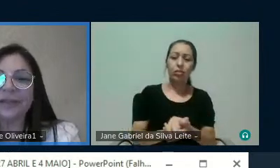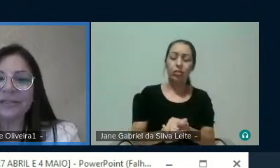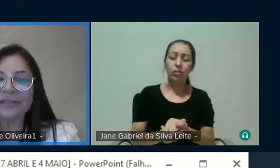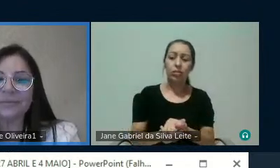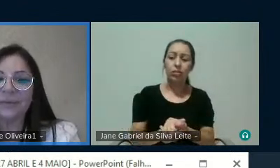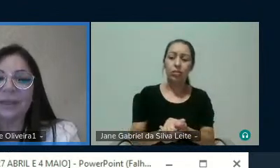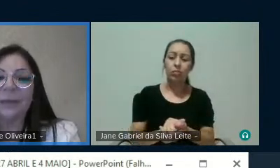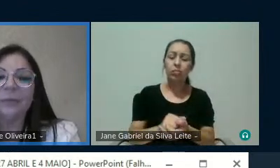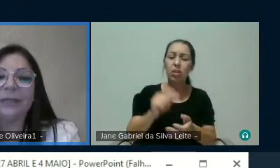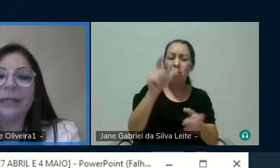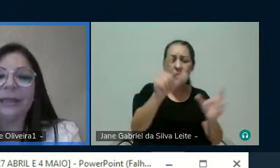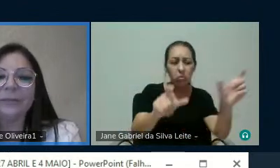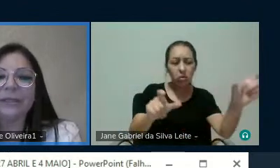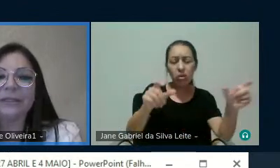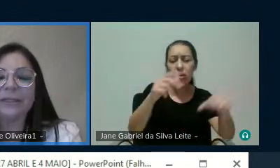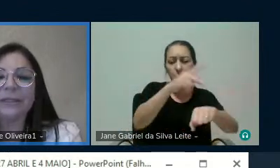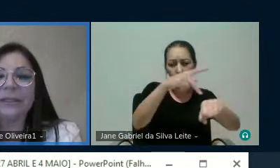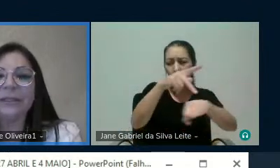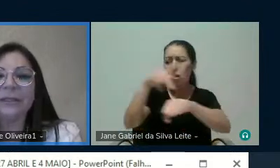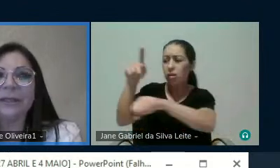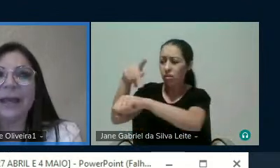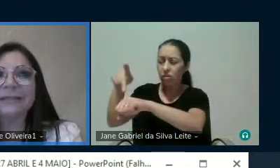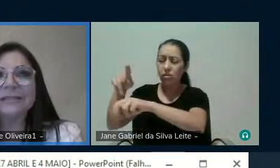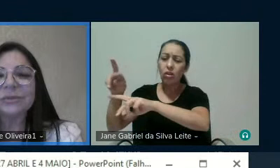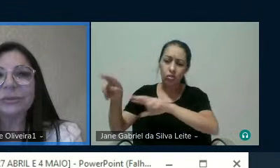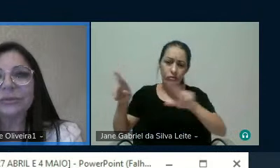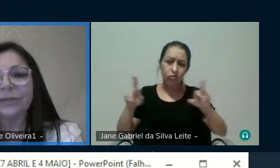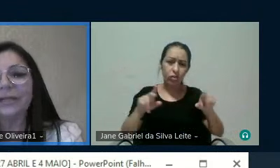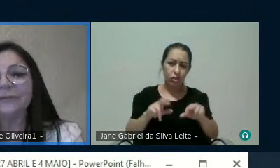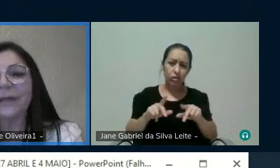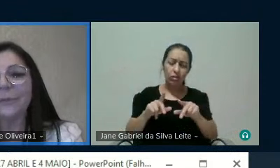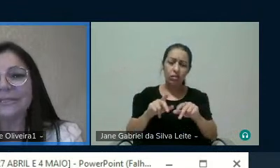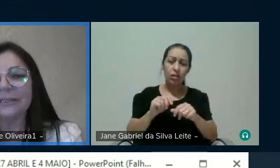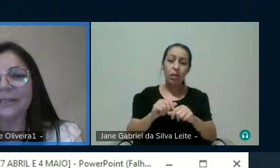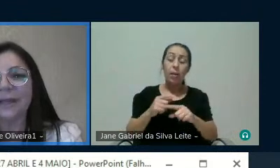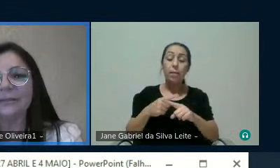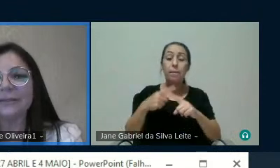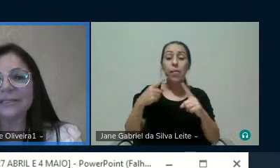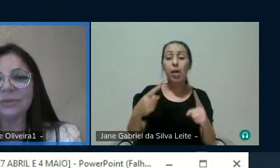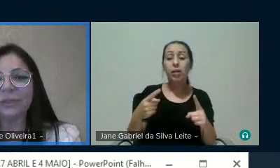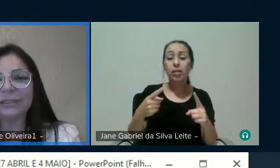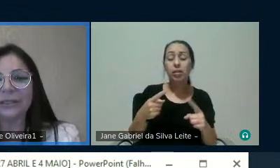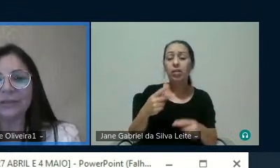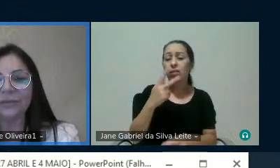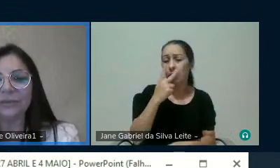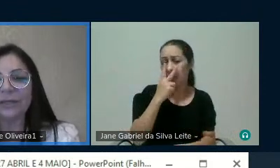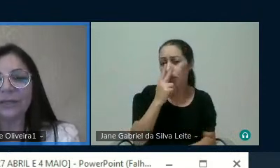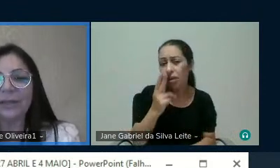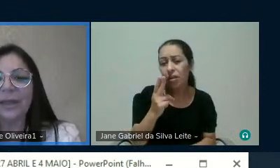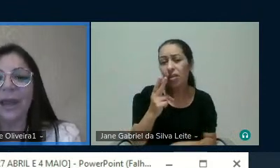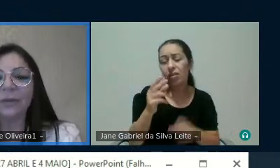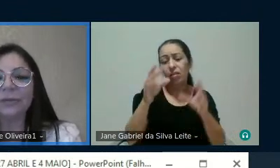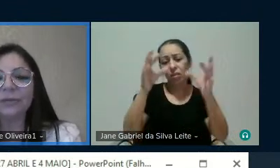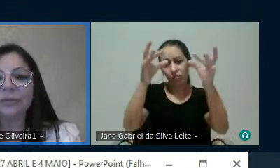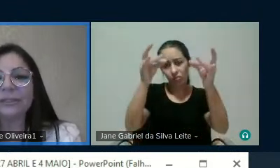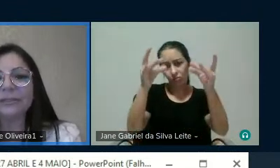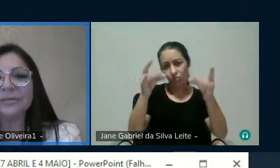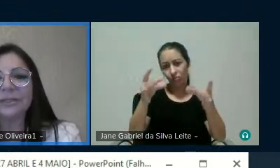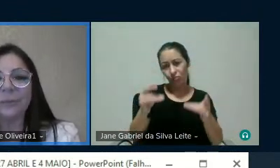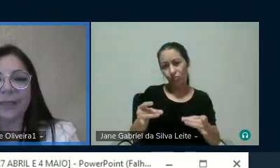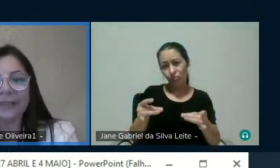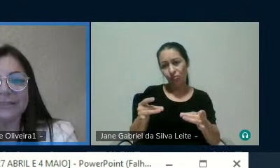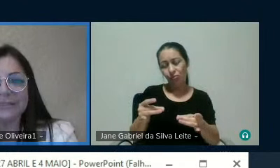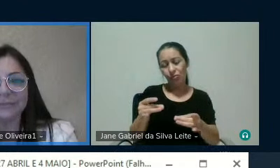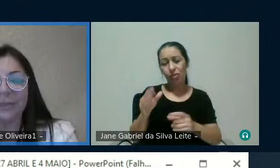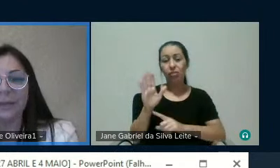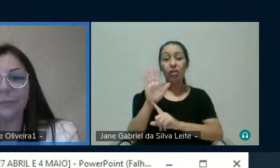sejam diferentes. Porque lembrem que cada surdo ele vai representar na sua literatura a cultura do